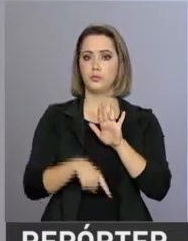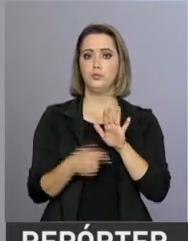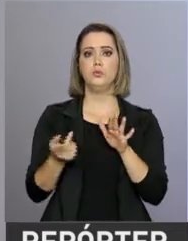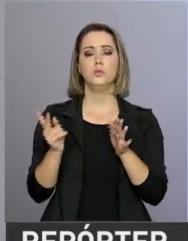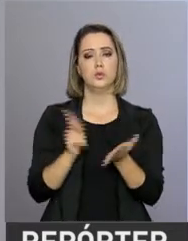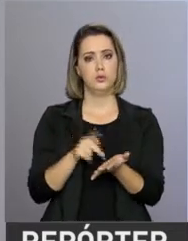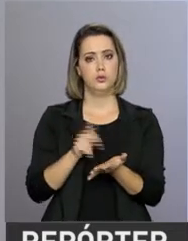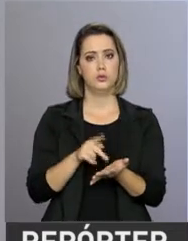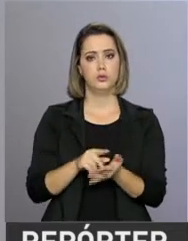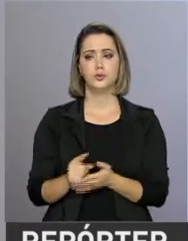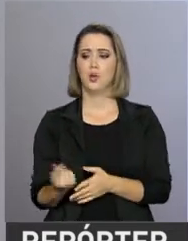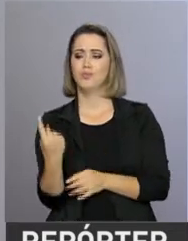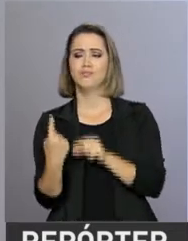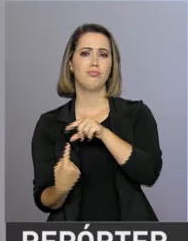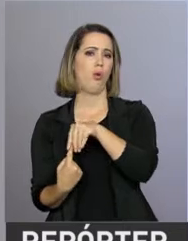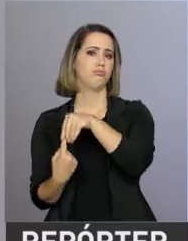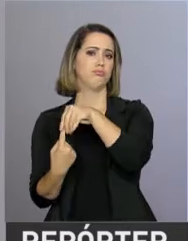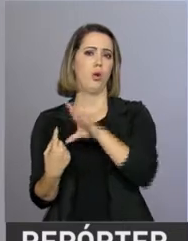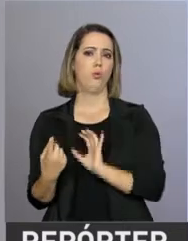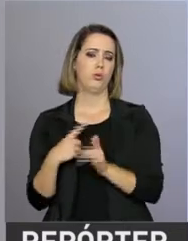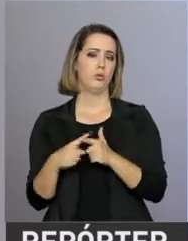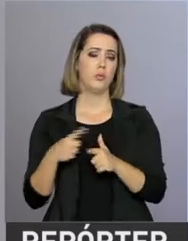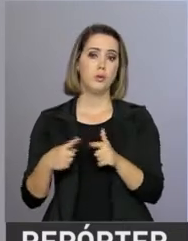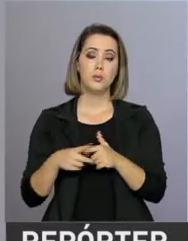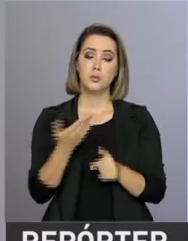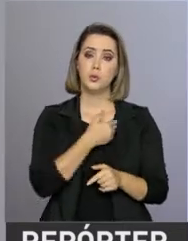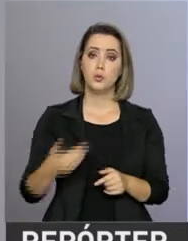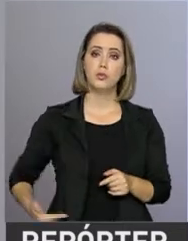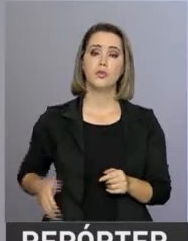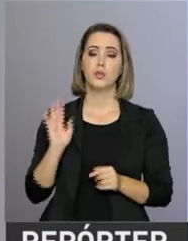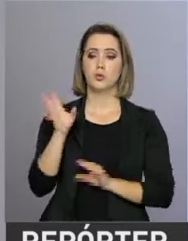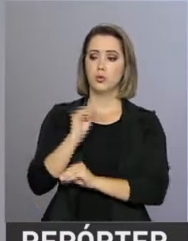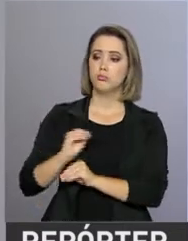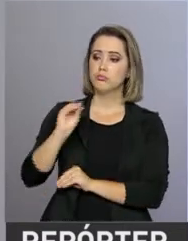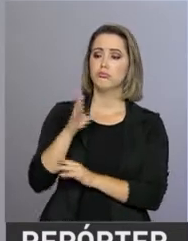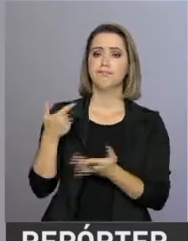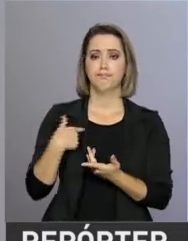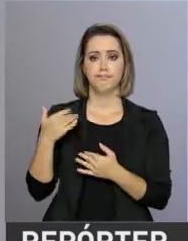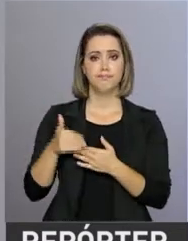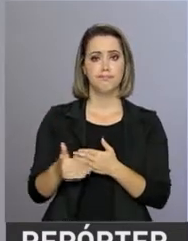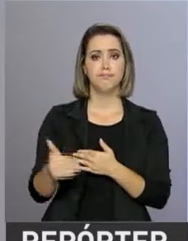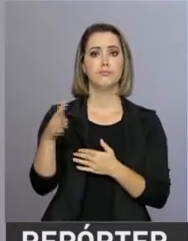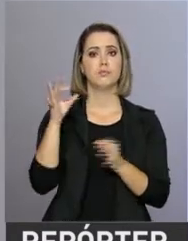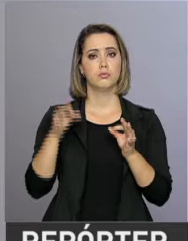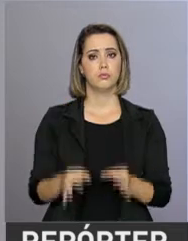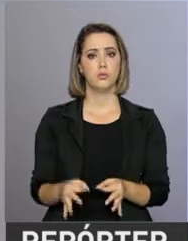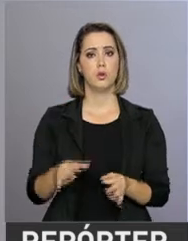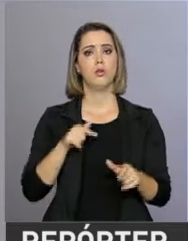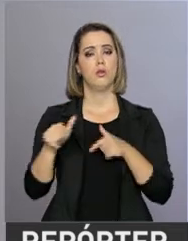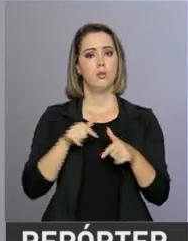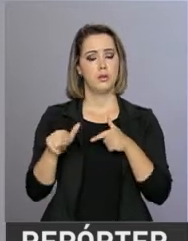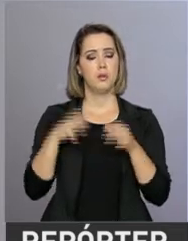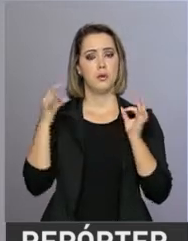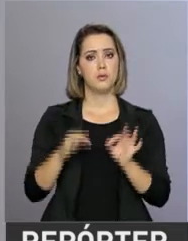realmente uma situação isolada e algo que o governo brasileiro está tratando com muita maestria e com muita